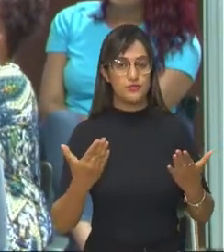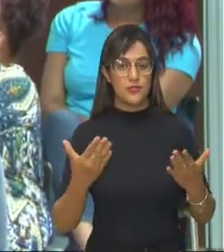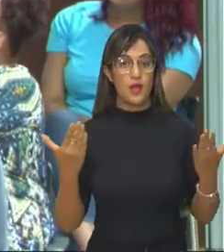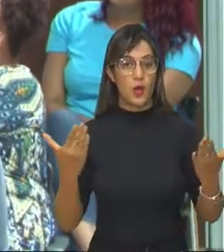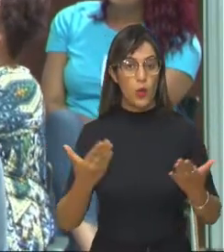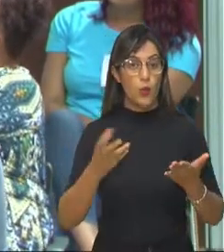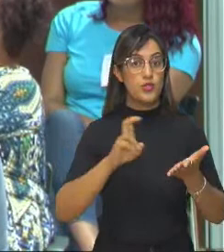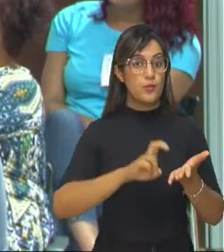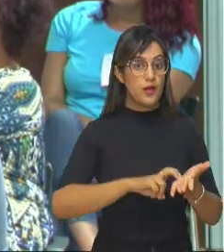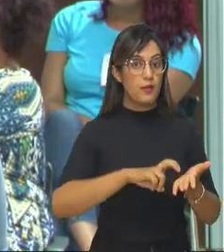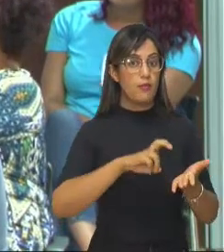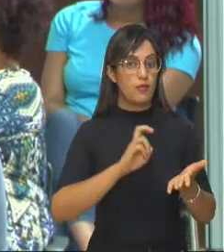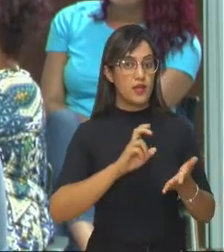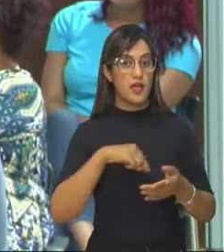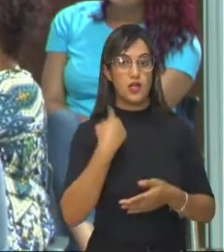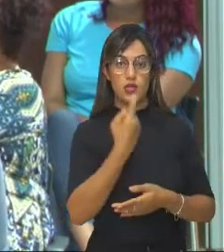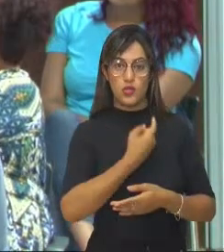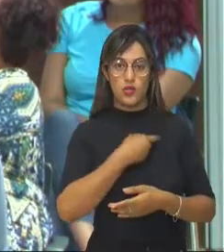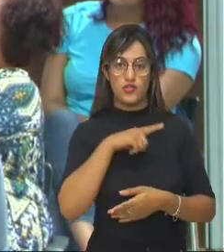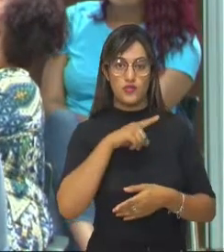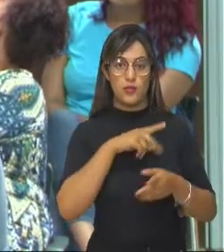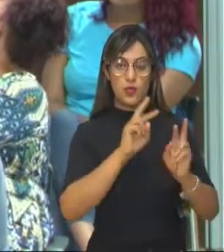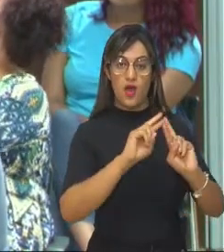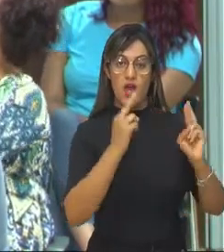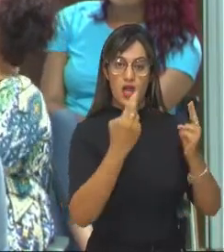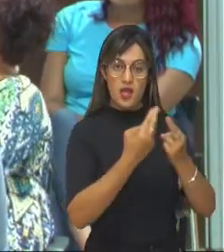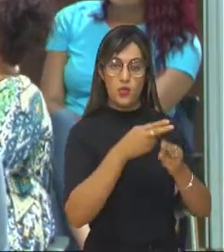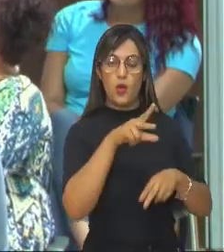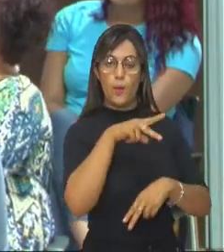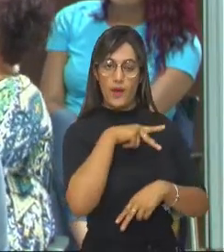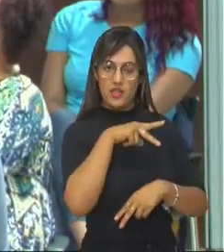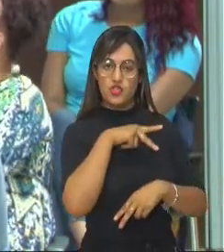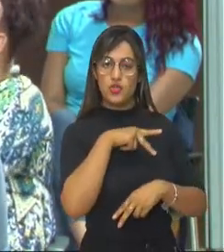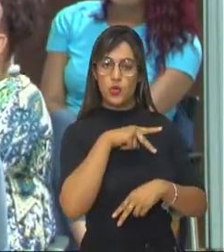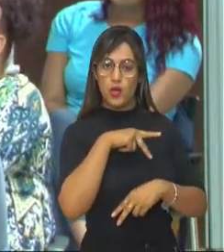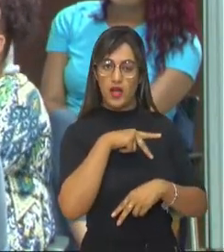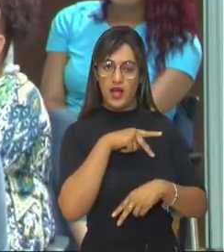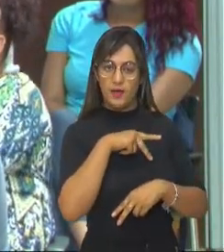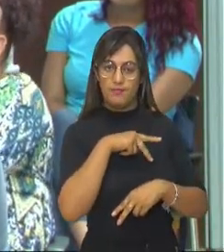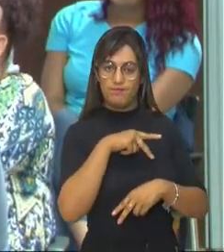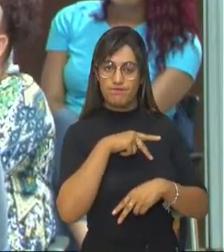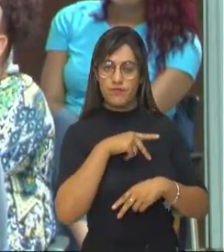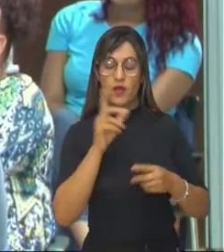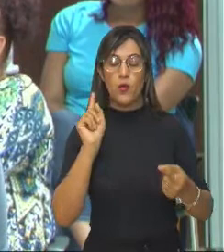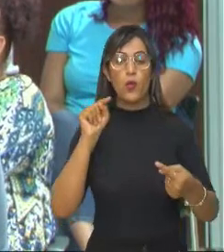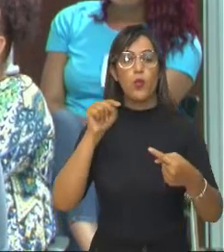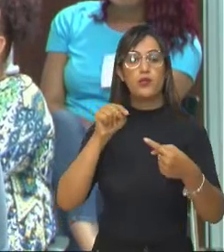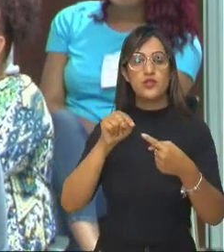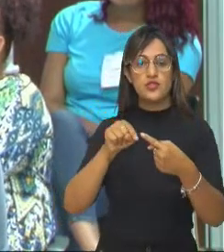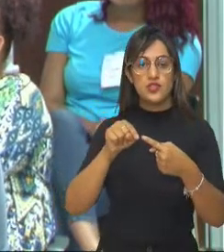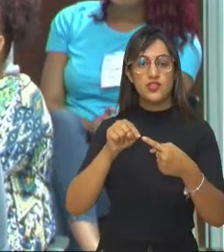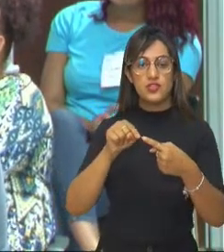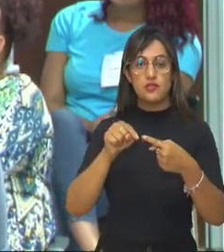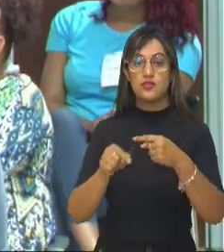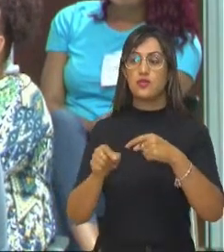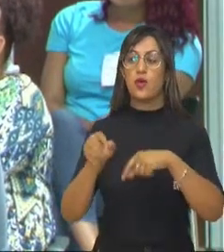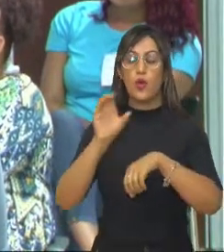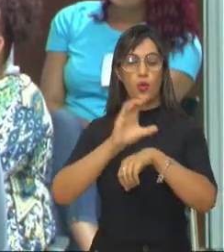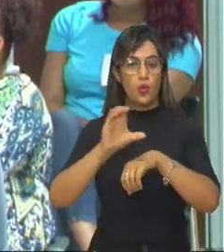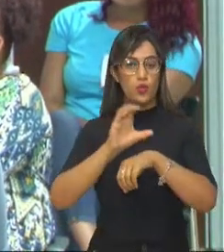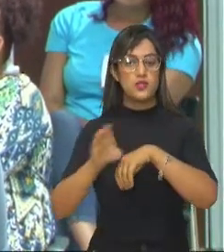pela manhã nós tivemos uma reunião interna conduzida inteiramente por conselheiras, por conselheiros,